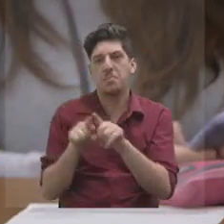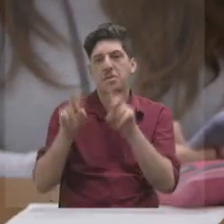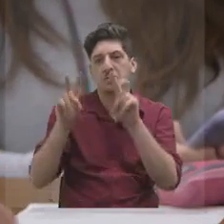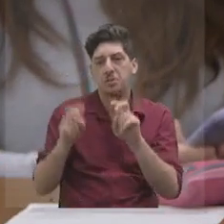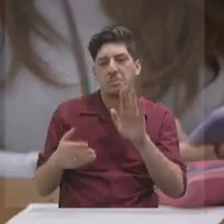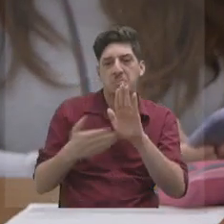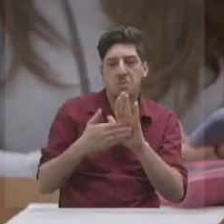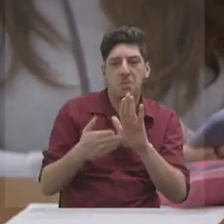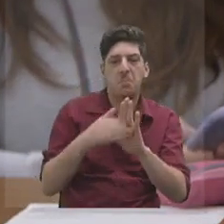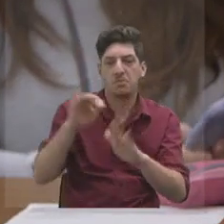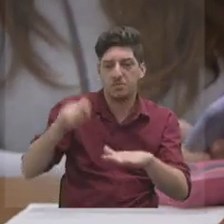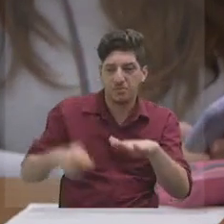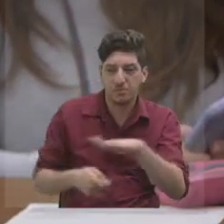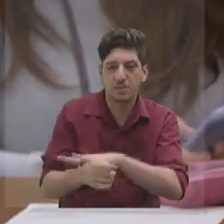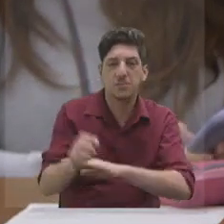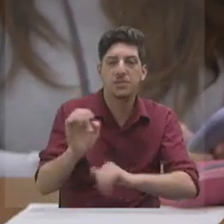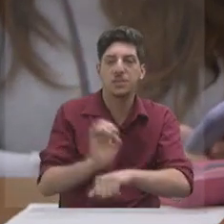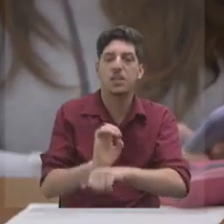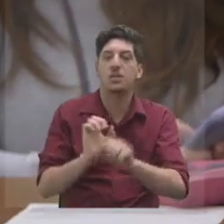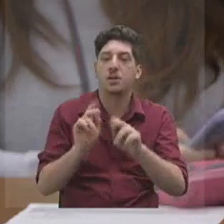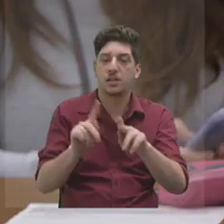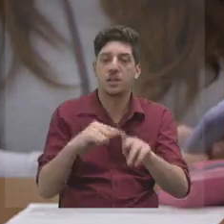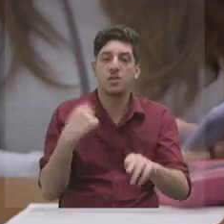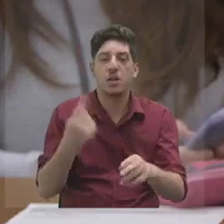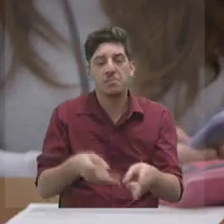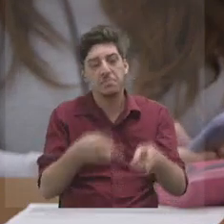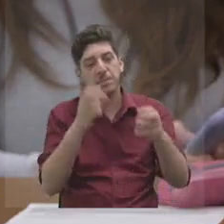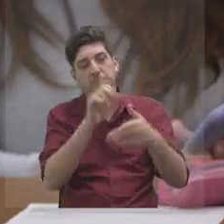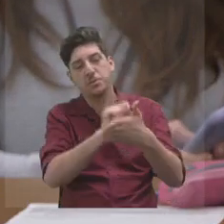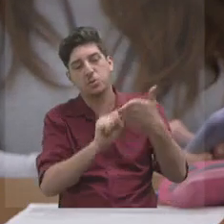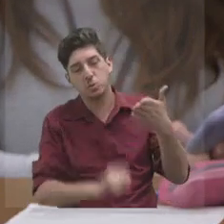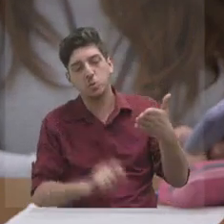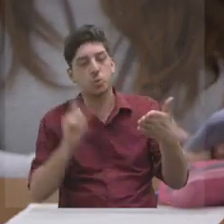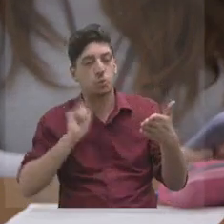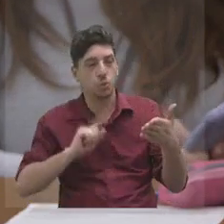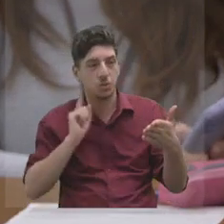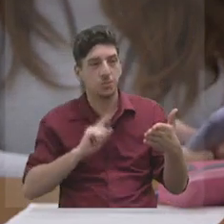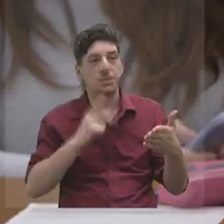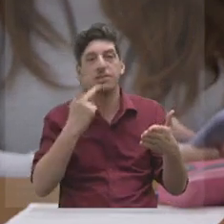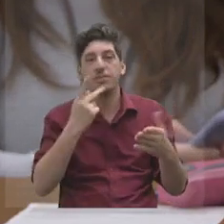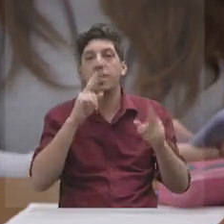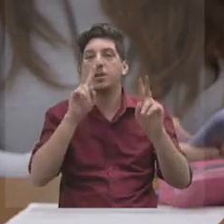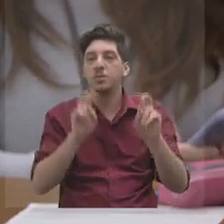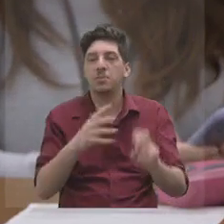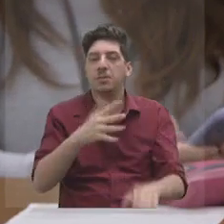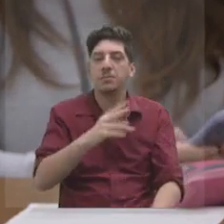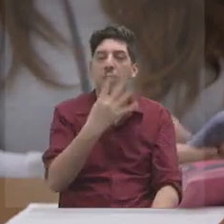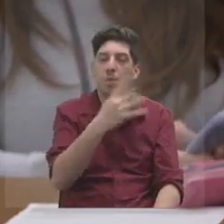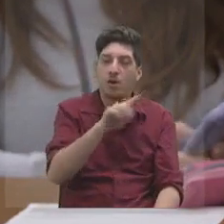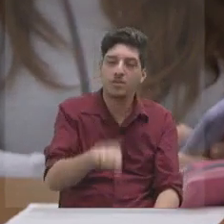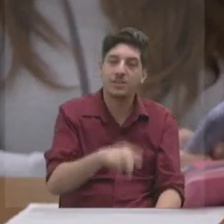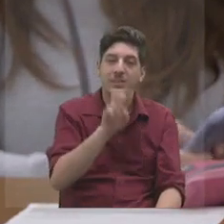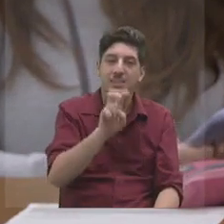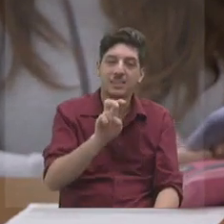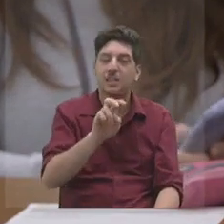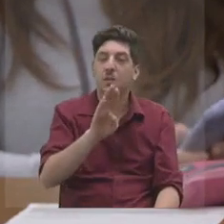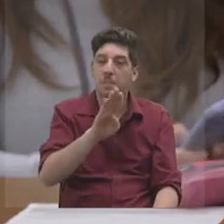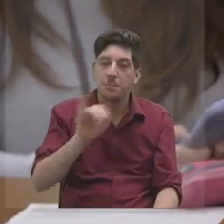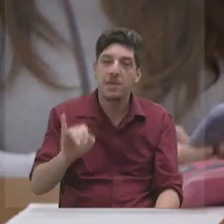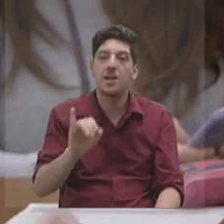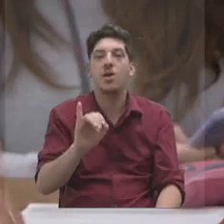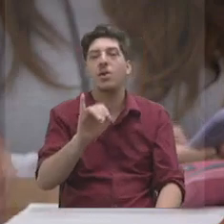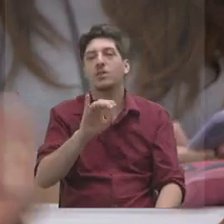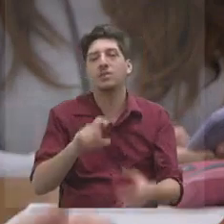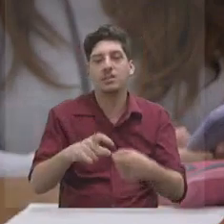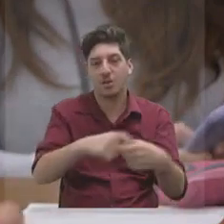de investimento do Estado então quando a gente olha pro sul de Minas né que fala em 4.5 bilhões de investimento da concessão num trecho